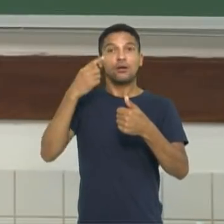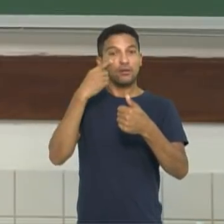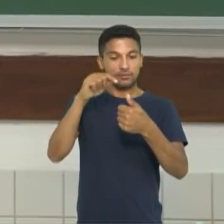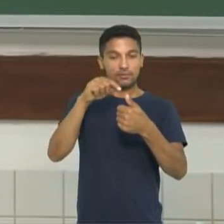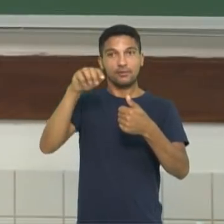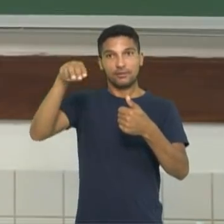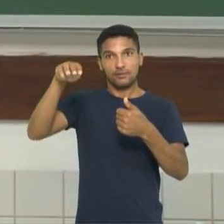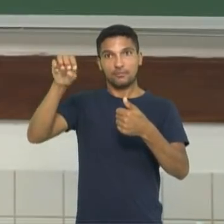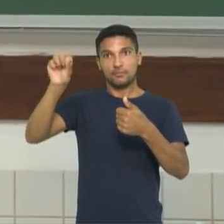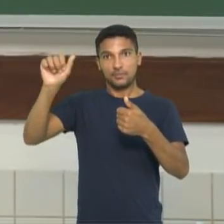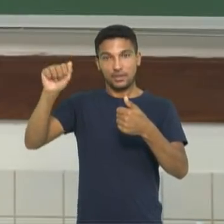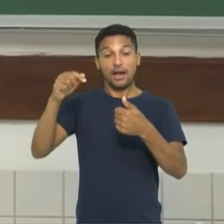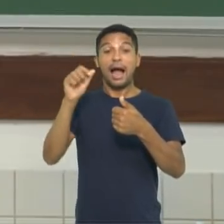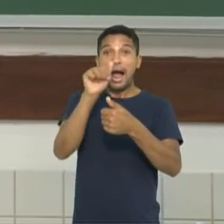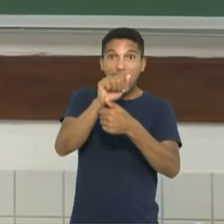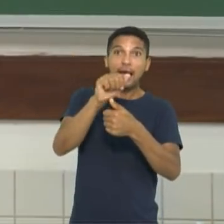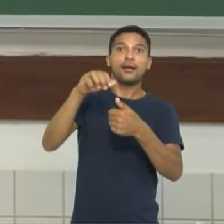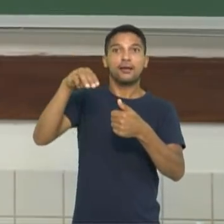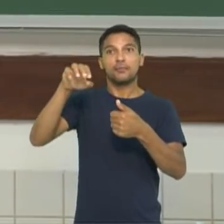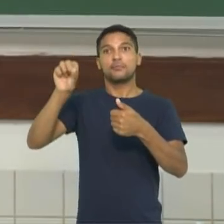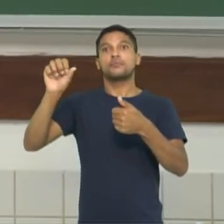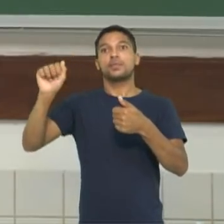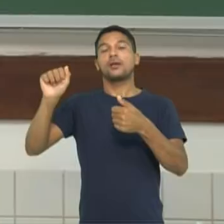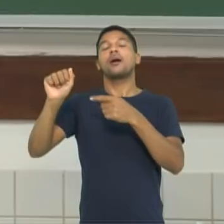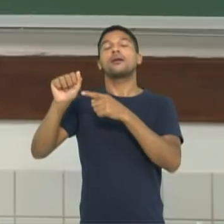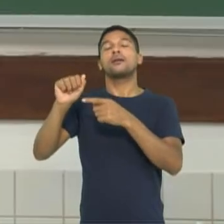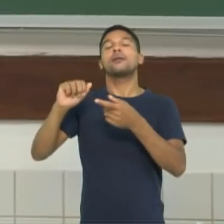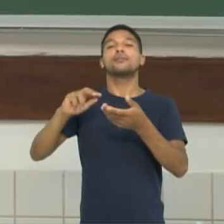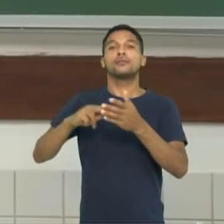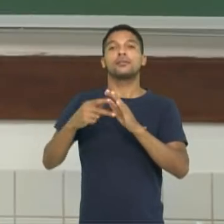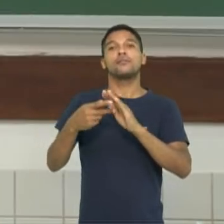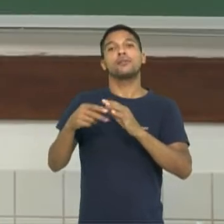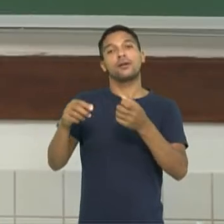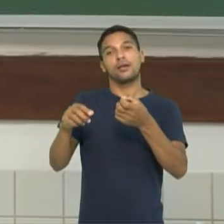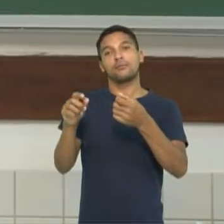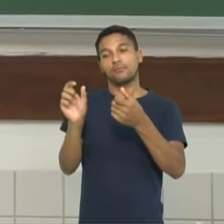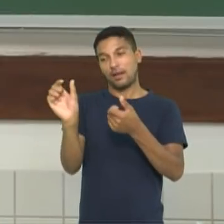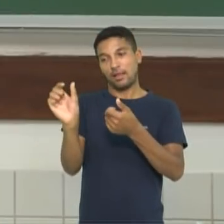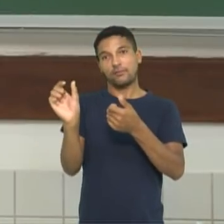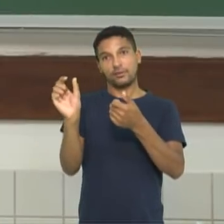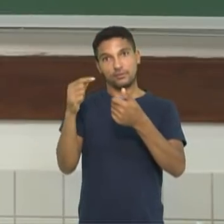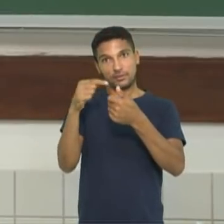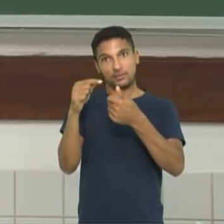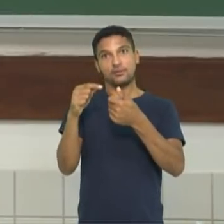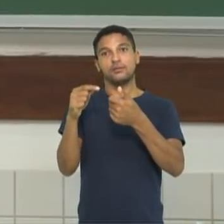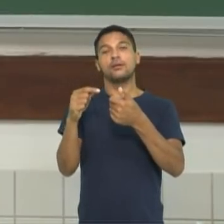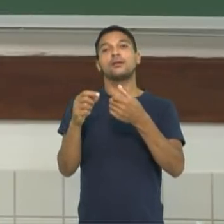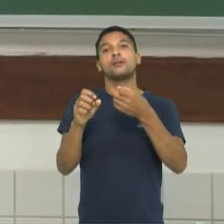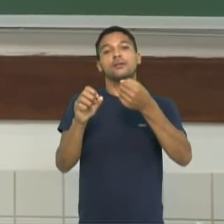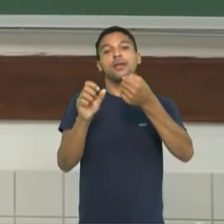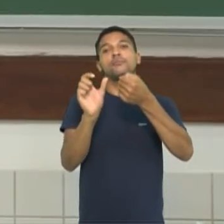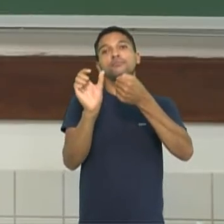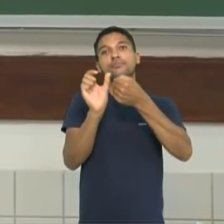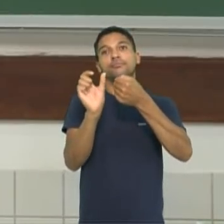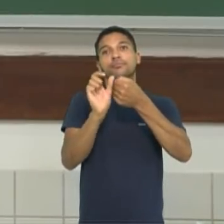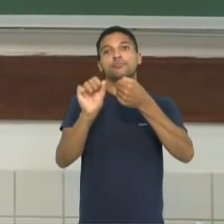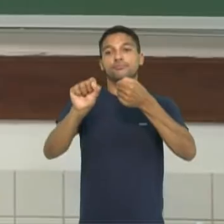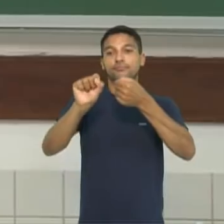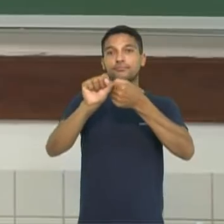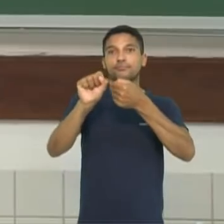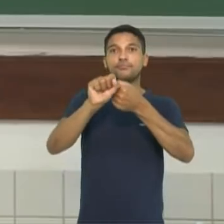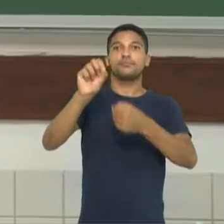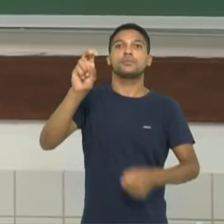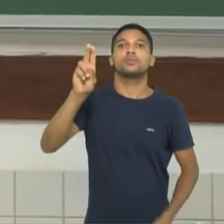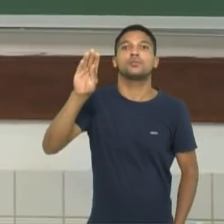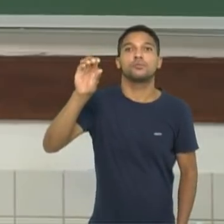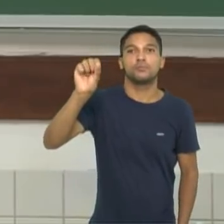definidos ou indefinidos na frente de uma palavra, eu tenho que essa palavra é um substantivo. E sempre que eu puder conjugar a palavra, eu tenho que